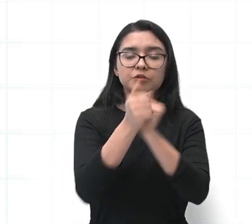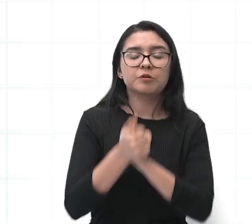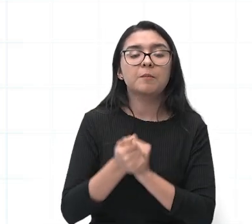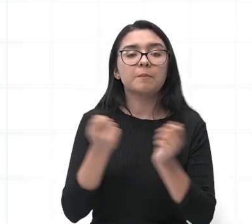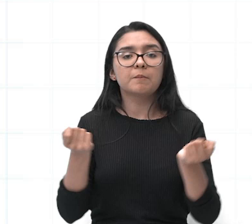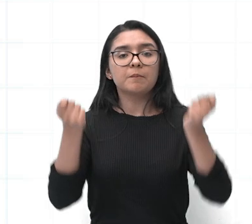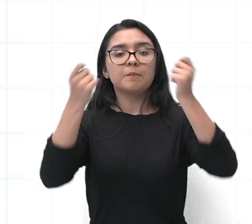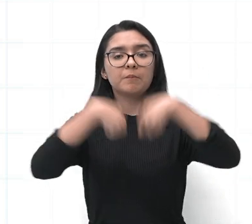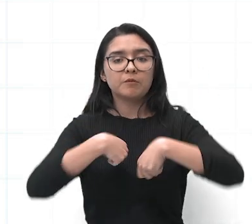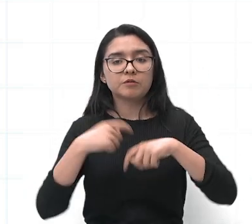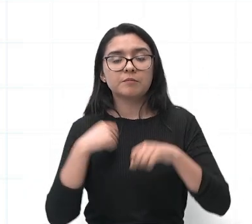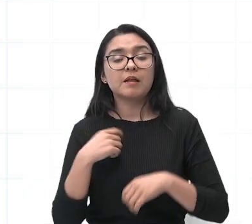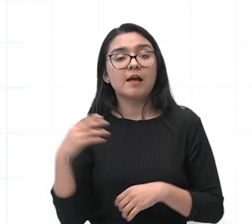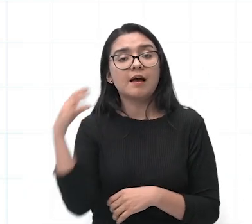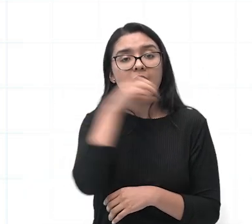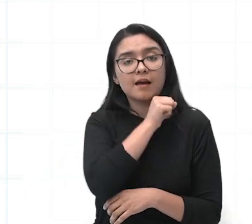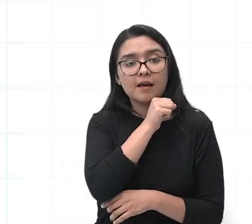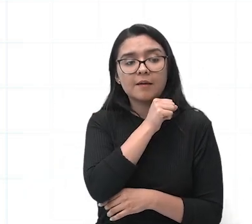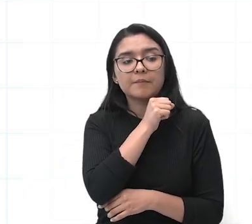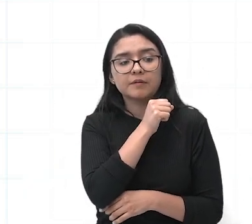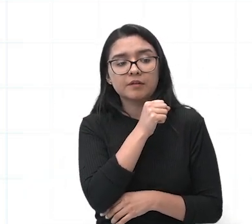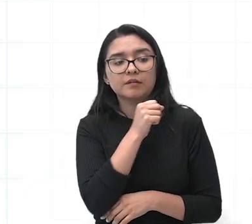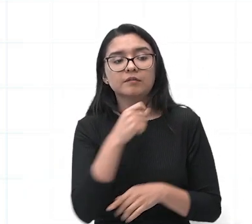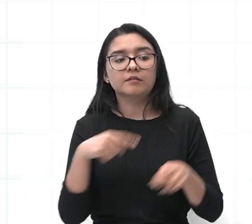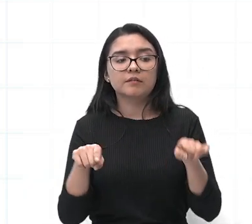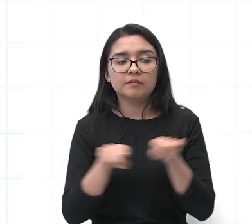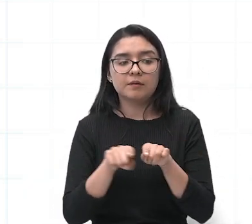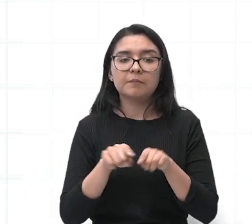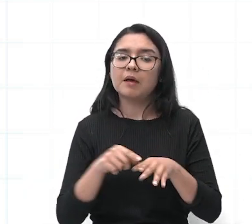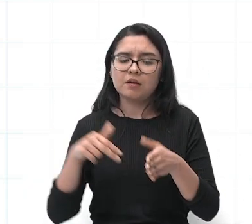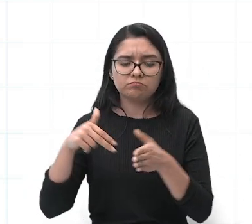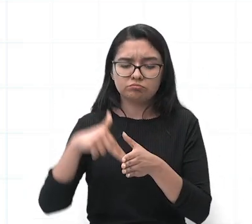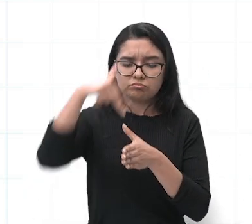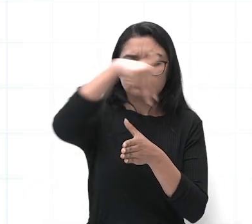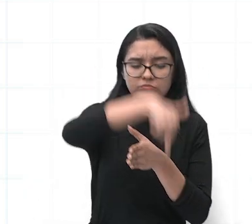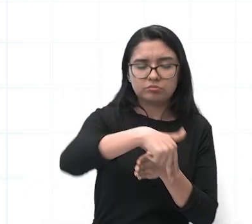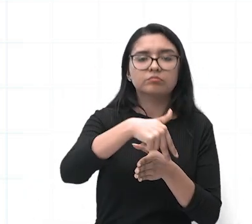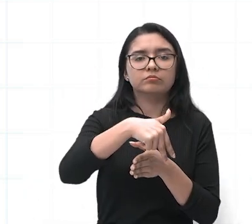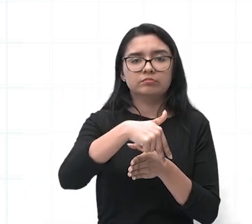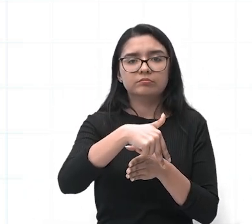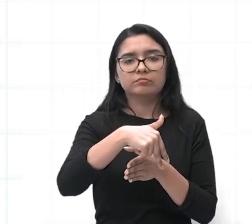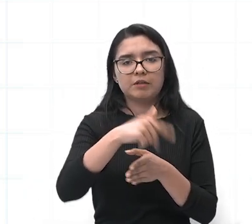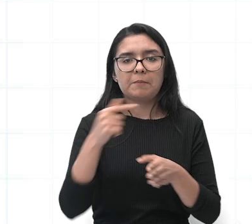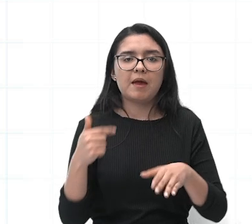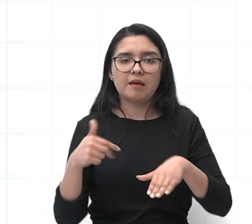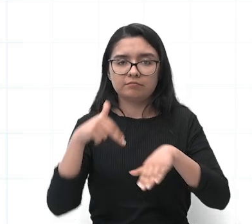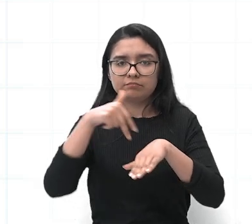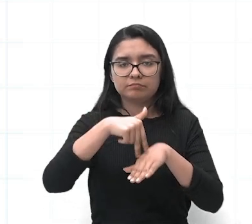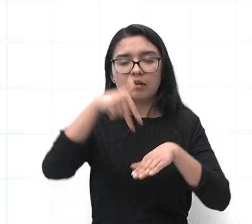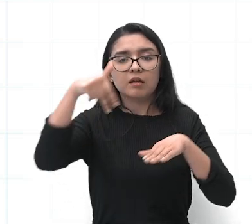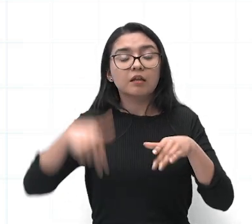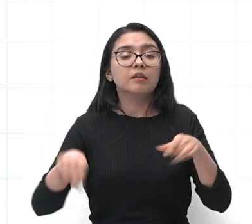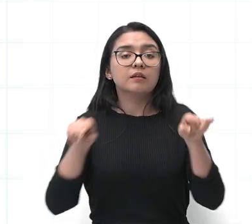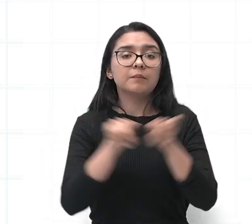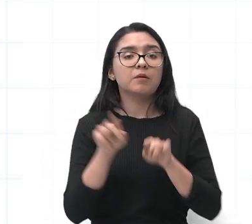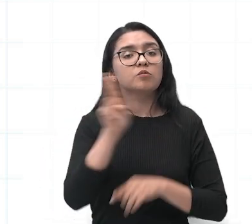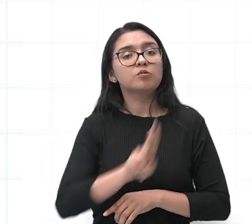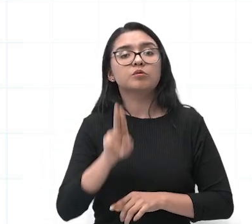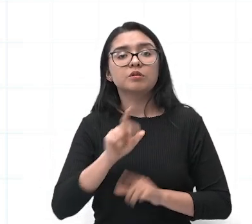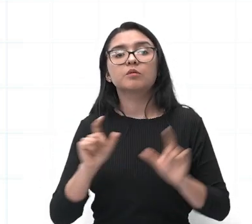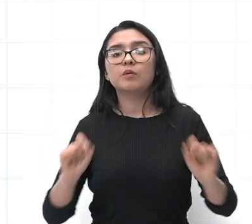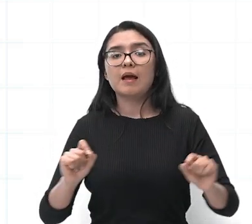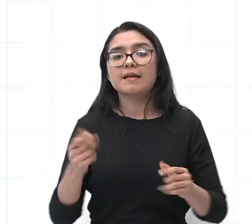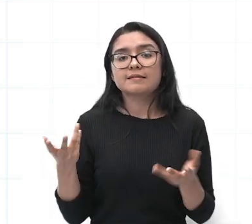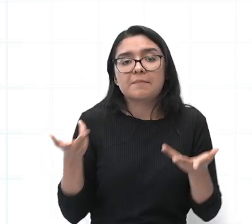indivíduo ultrapassar de forma rápida, eficiente e segura quaisquer obstáculos, utilizando somente o quê?